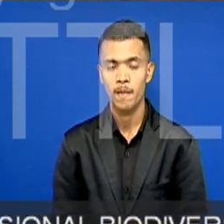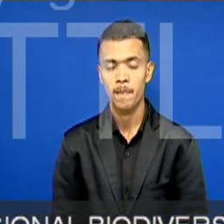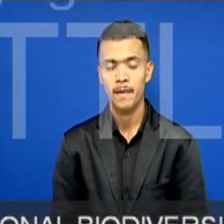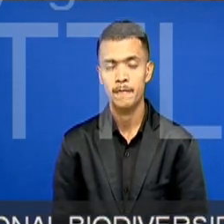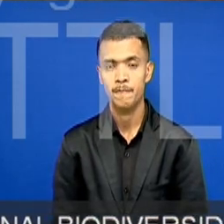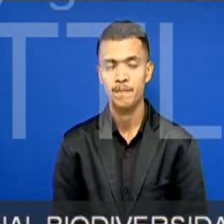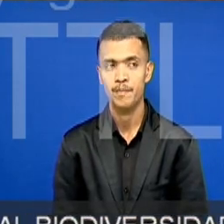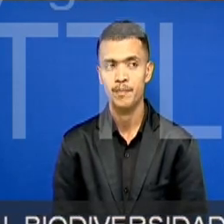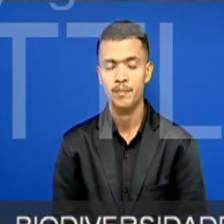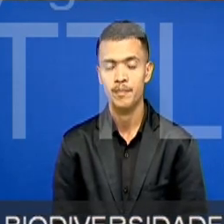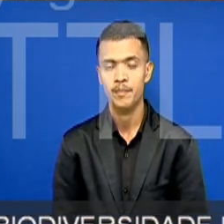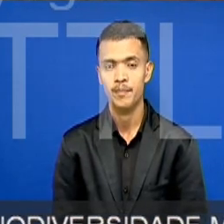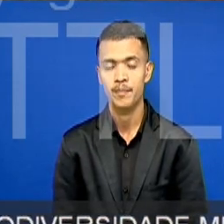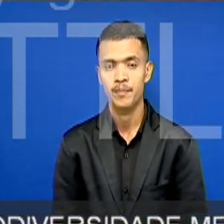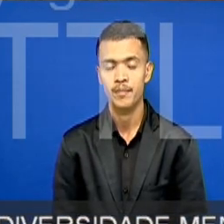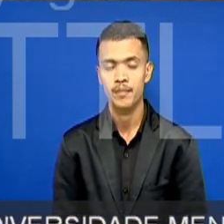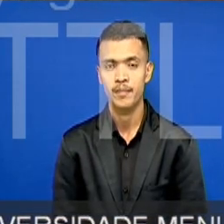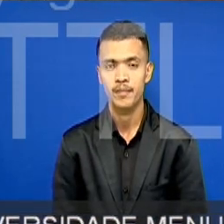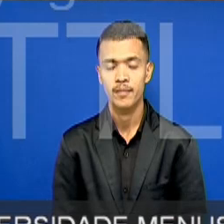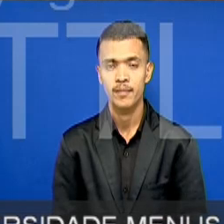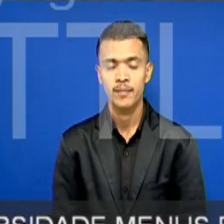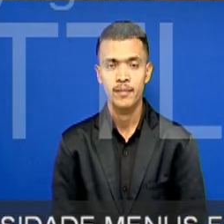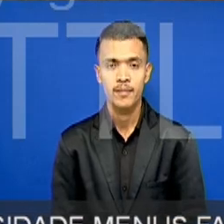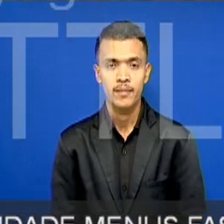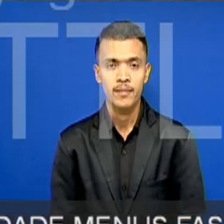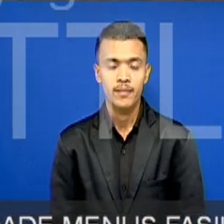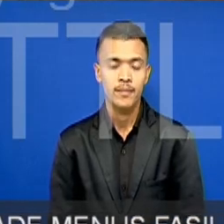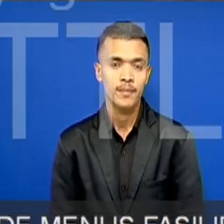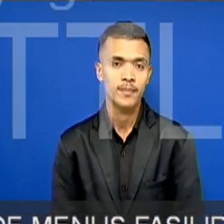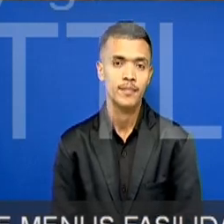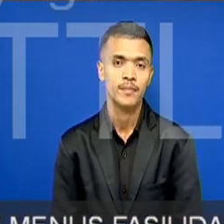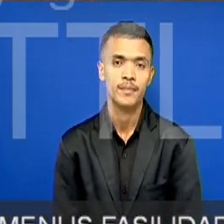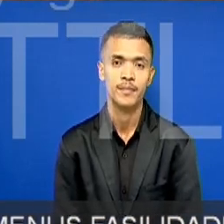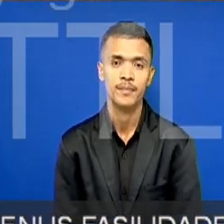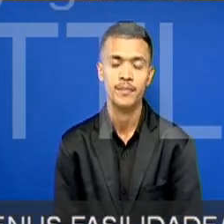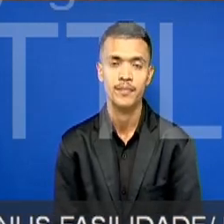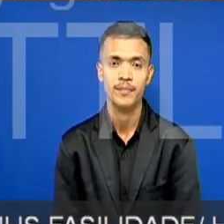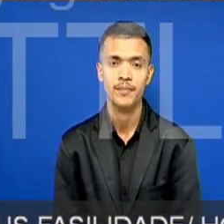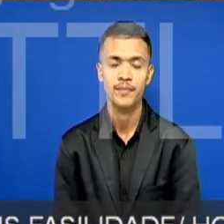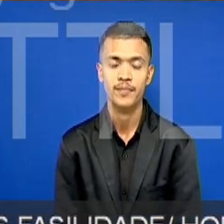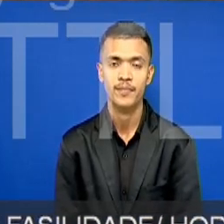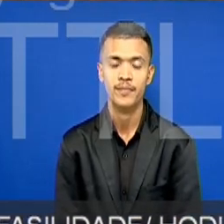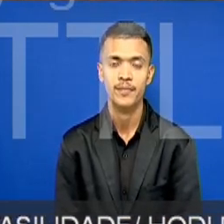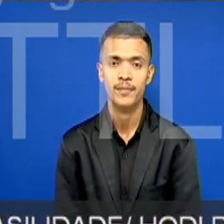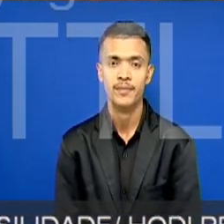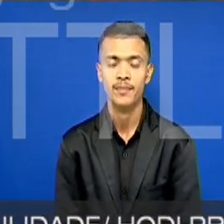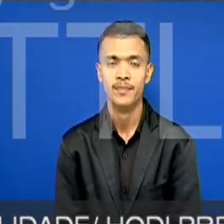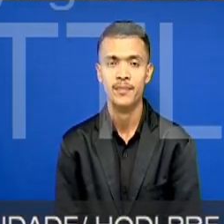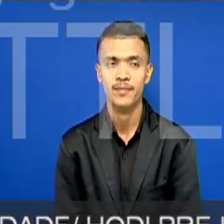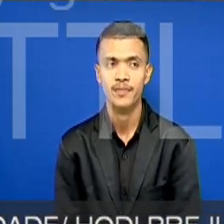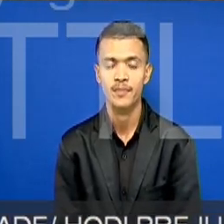quadros professores militares timorenses para ensinar a língua portuguesa nas suas diversas componentes, unidades e